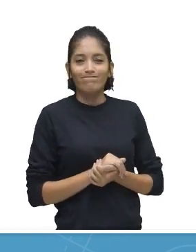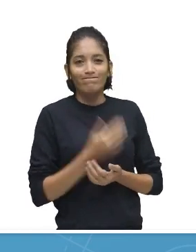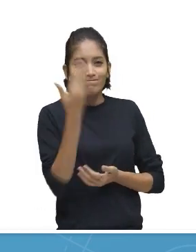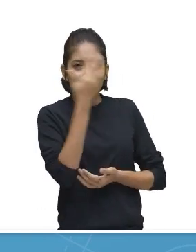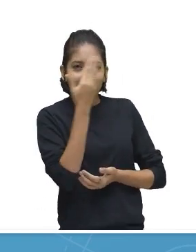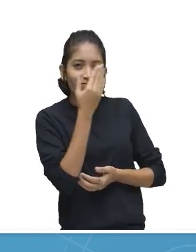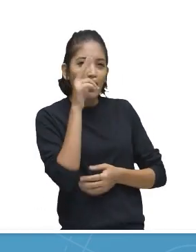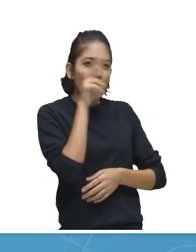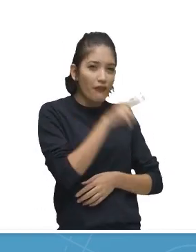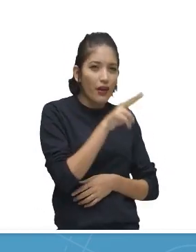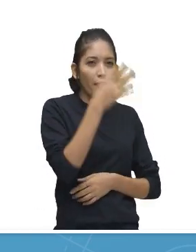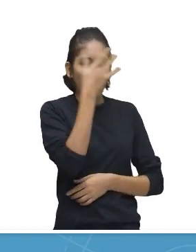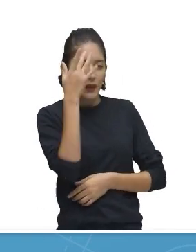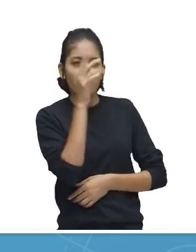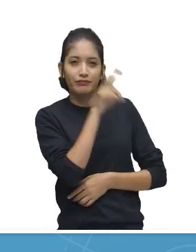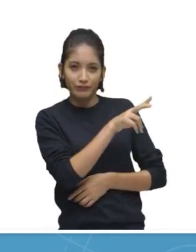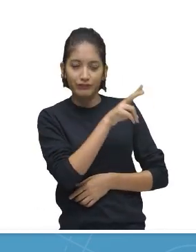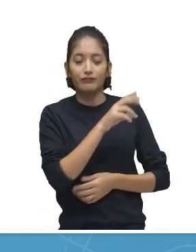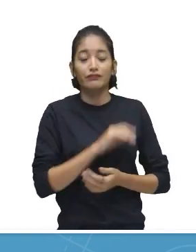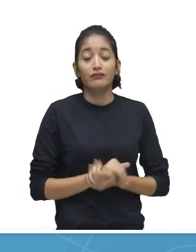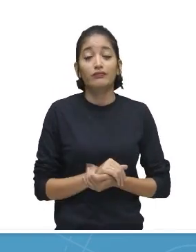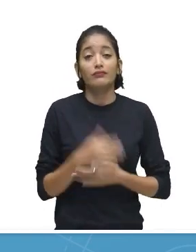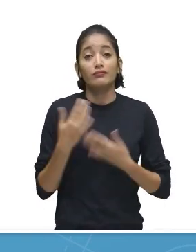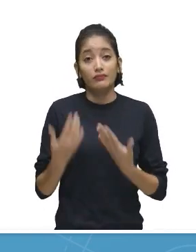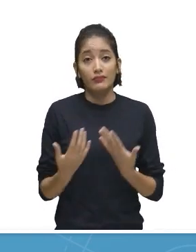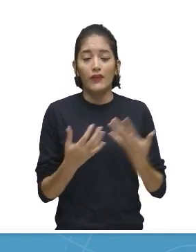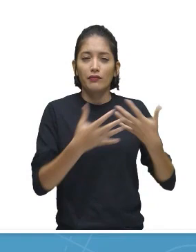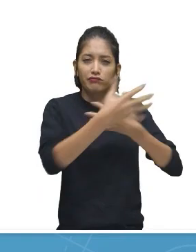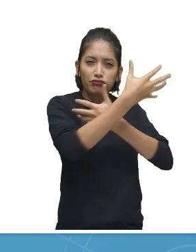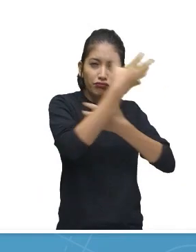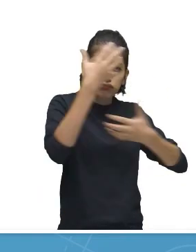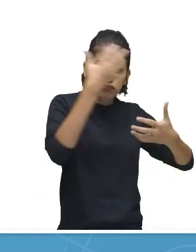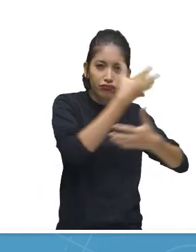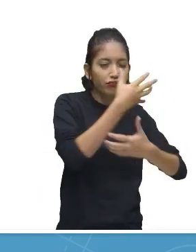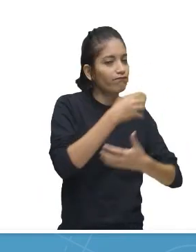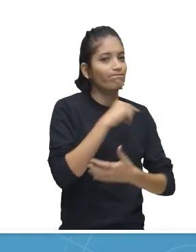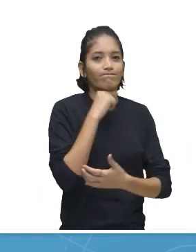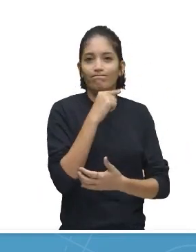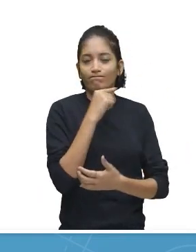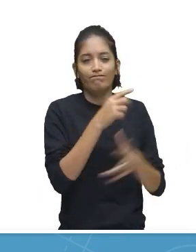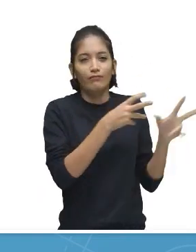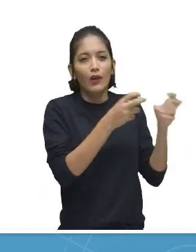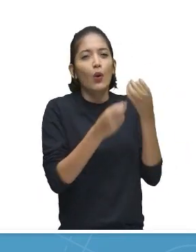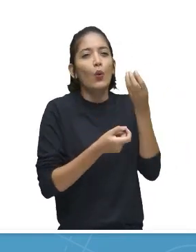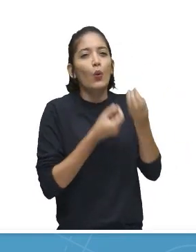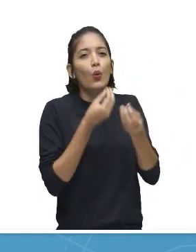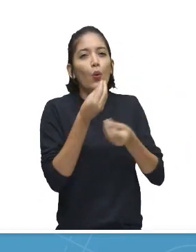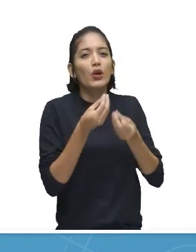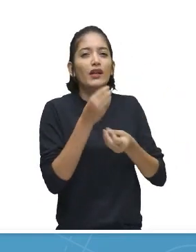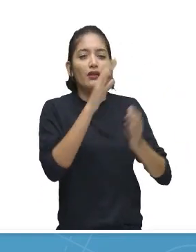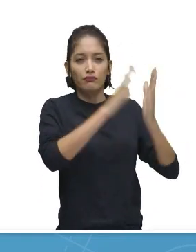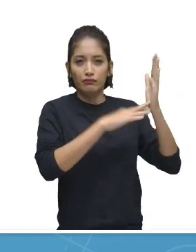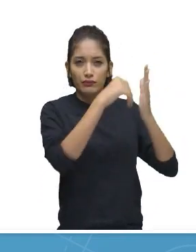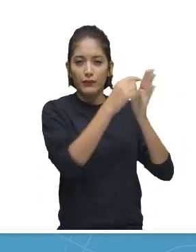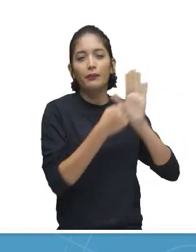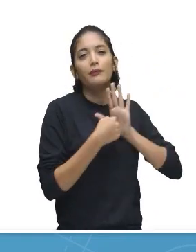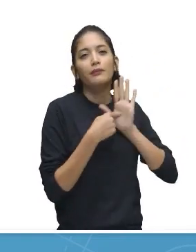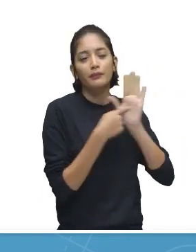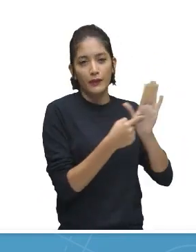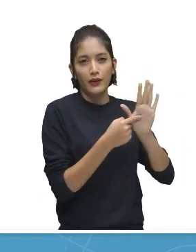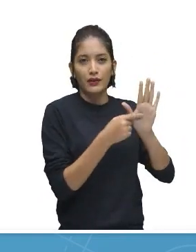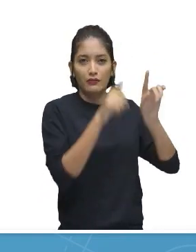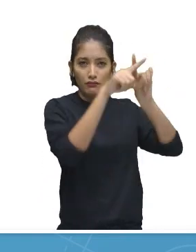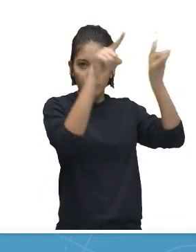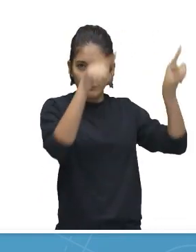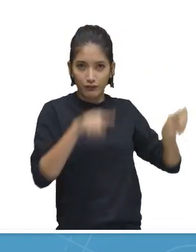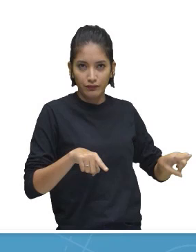imperceptíveis ali pelo espectador. Então, a formação tão fragmentada que você quase não percebe o que o artista representou ali